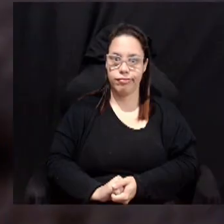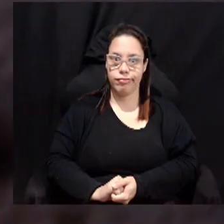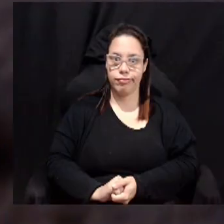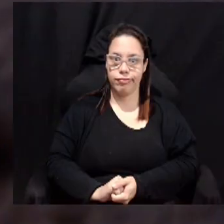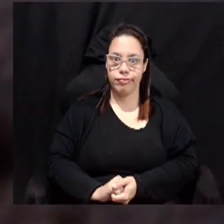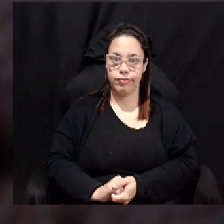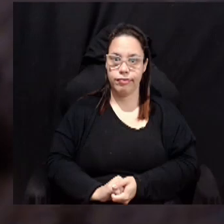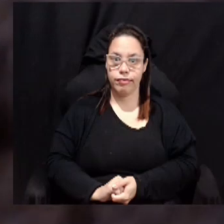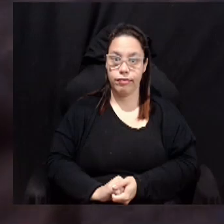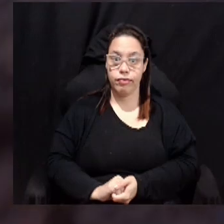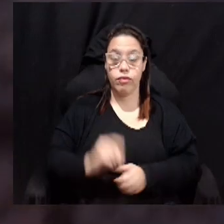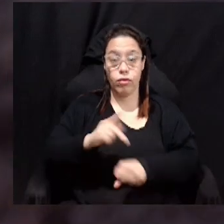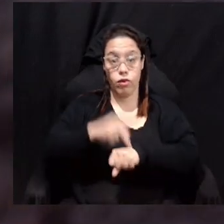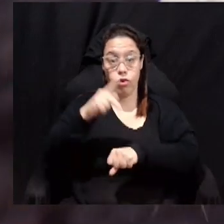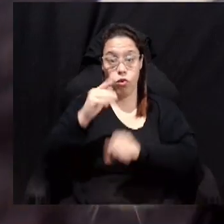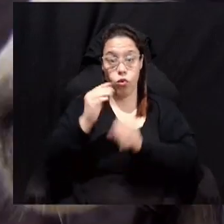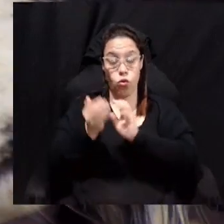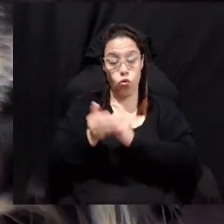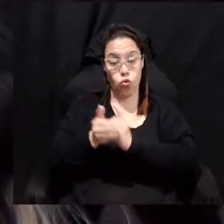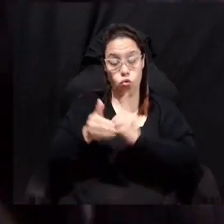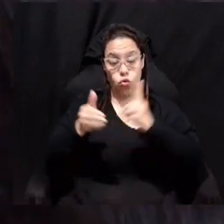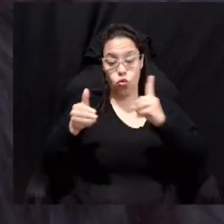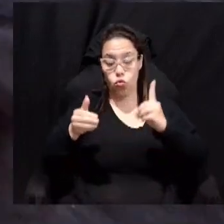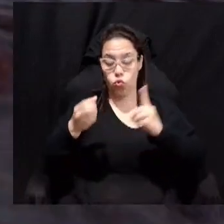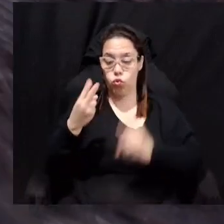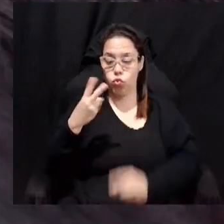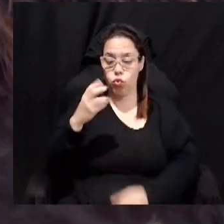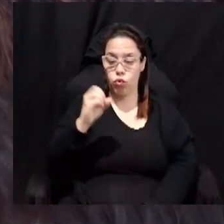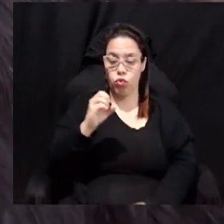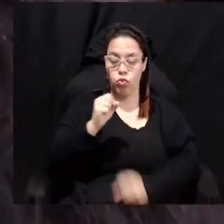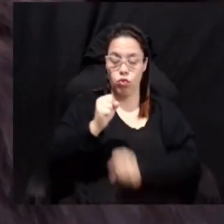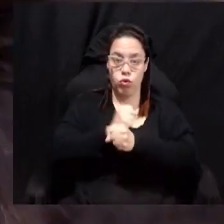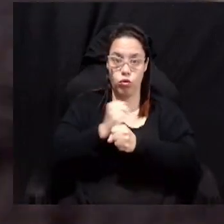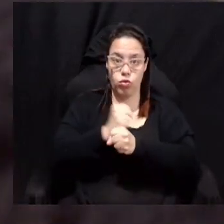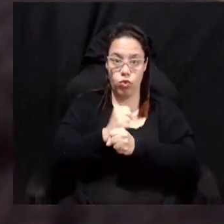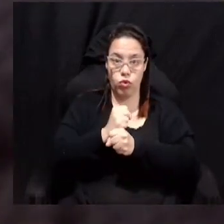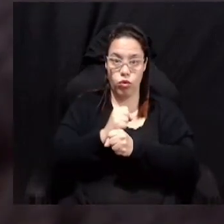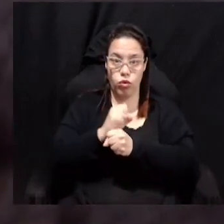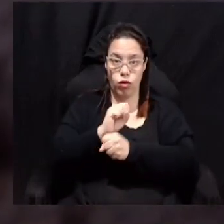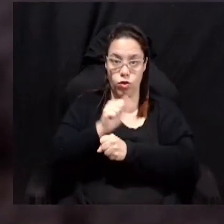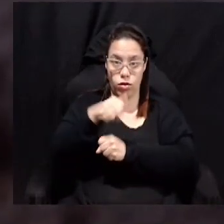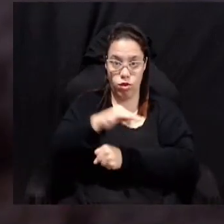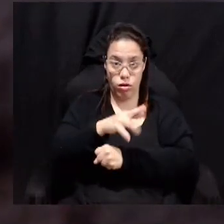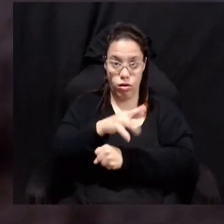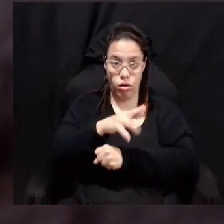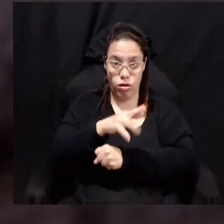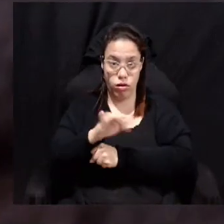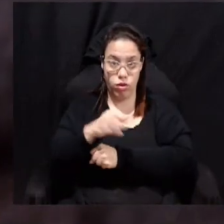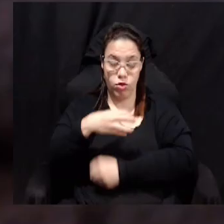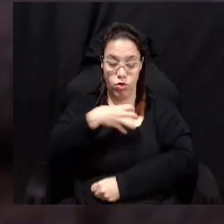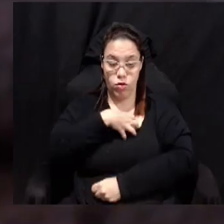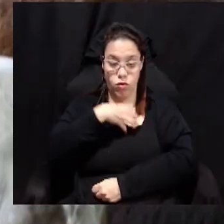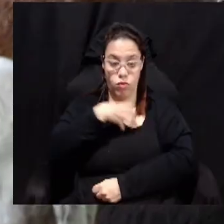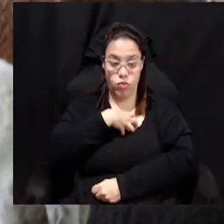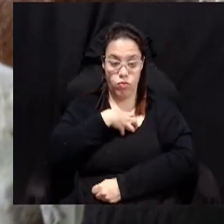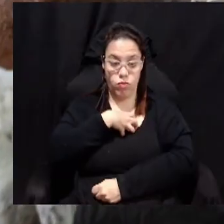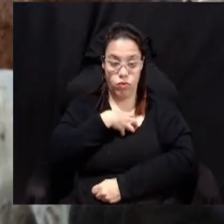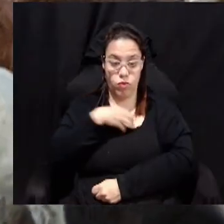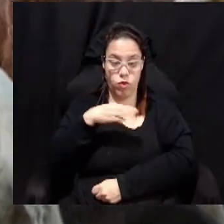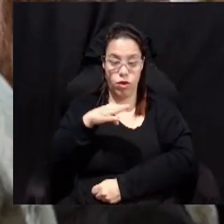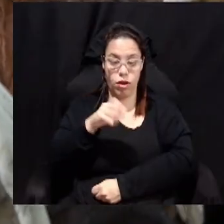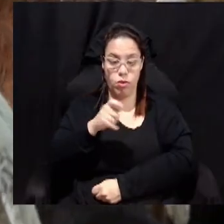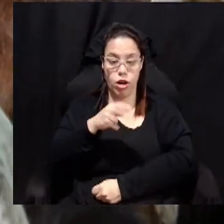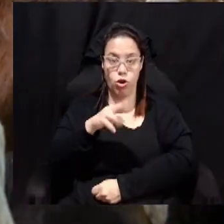Após um isolamento de mais de 200 anos na ilha Santa Bárbara, no sul da Bahia, no arquipélago de Abrolhos, um grupo